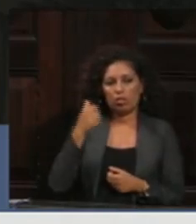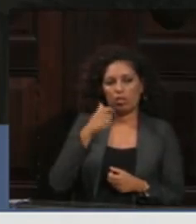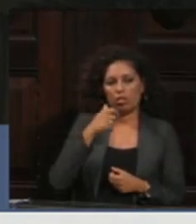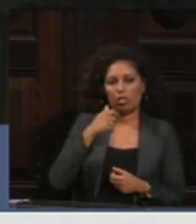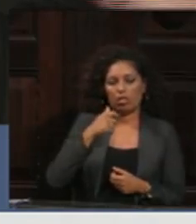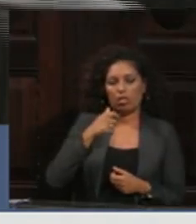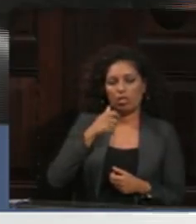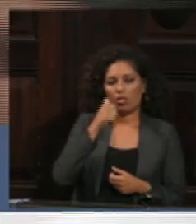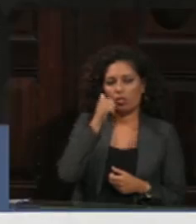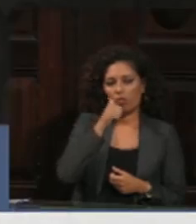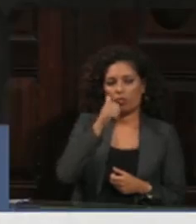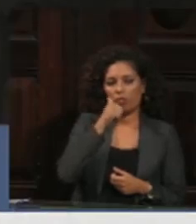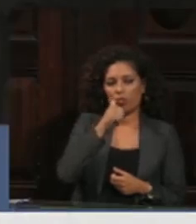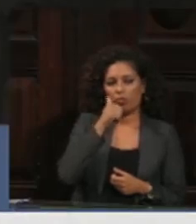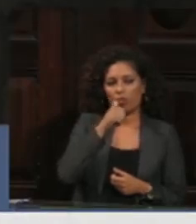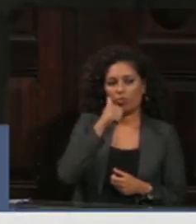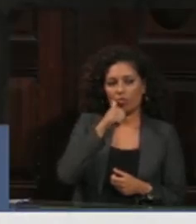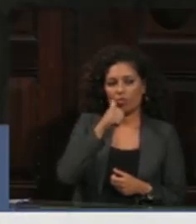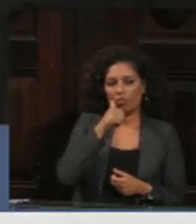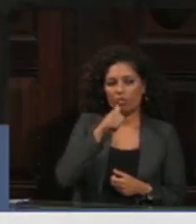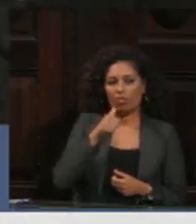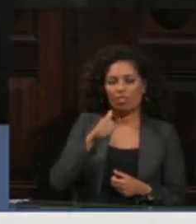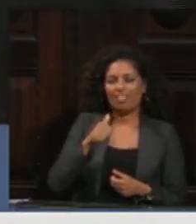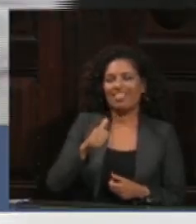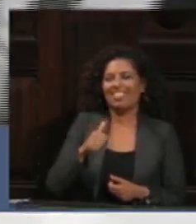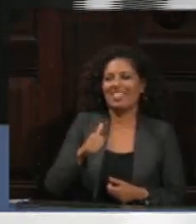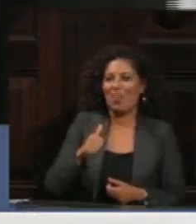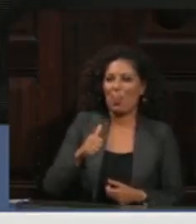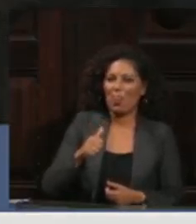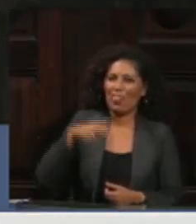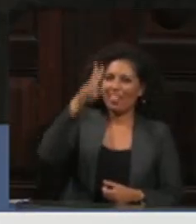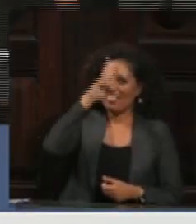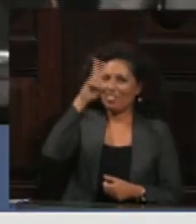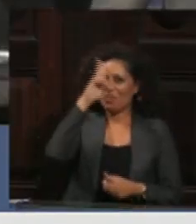peraí, o PM não, o PM continua escravo.